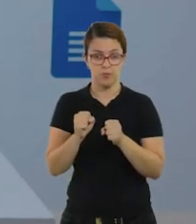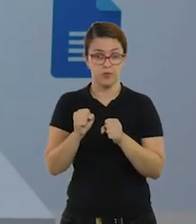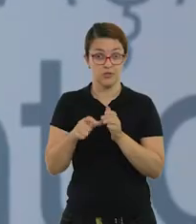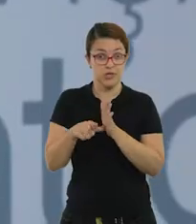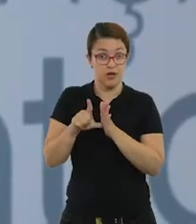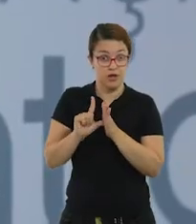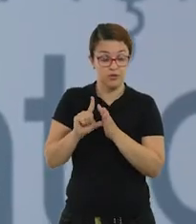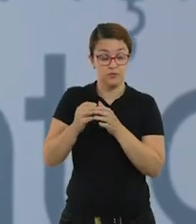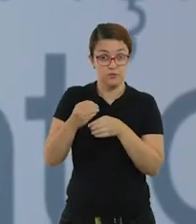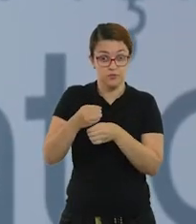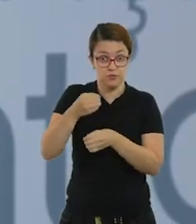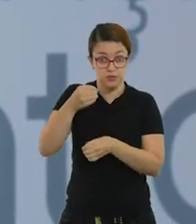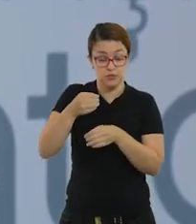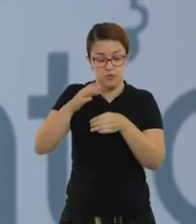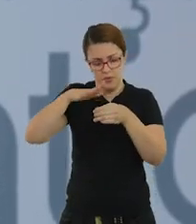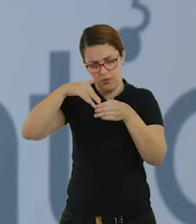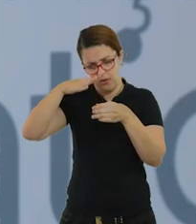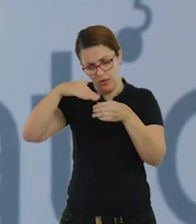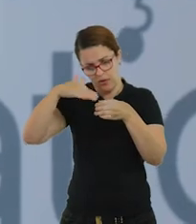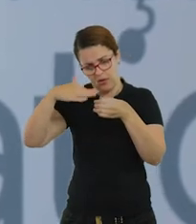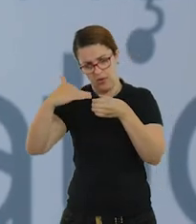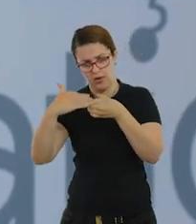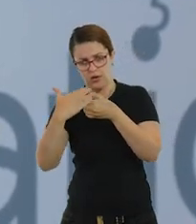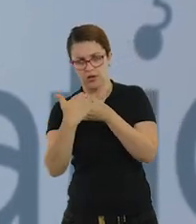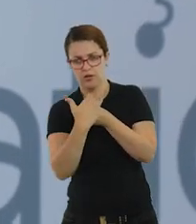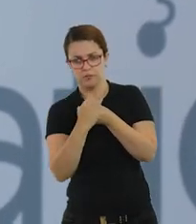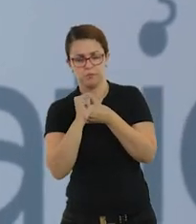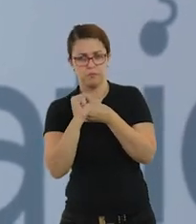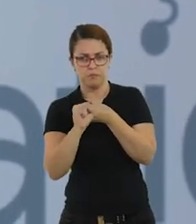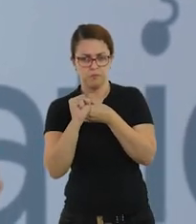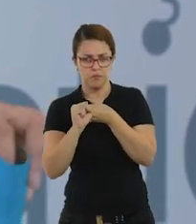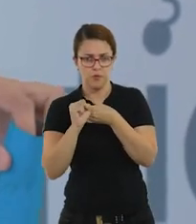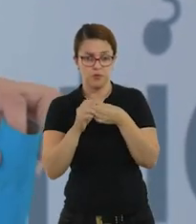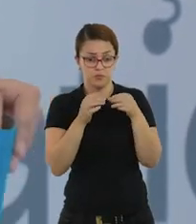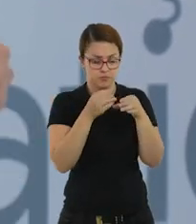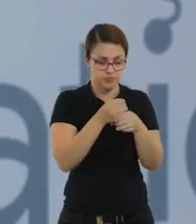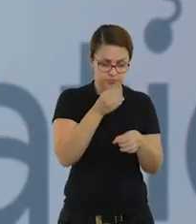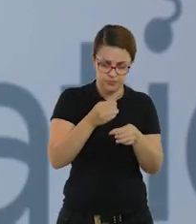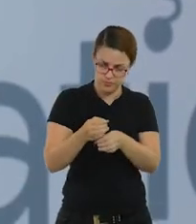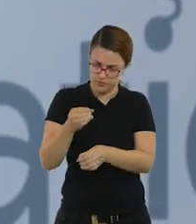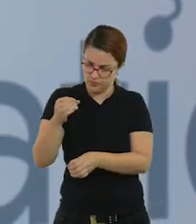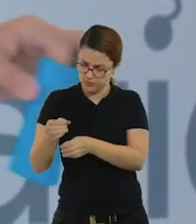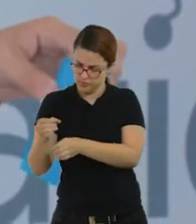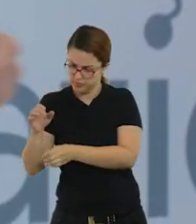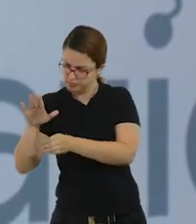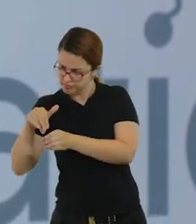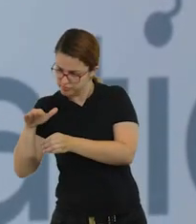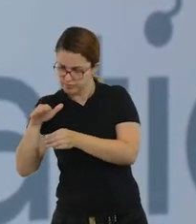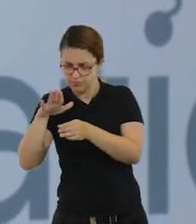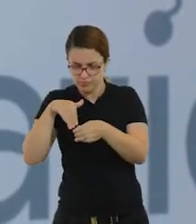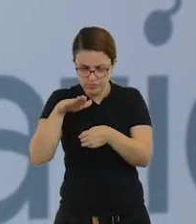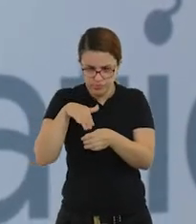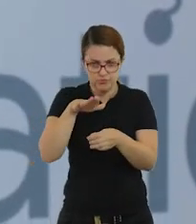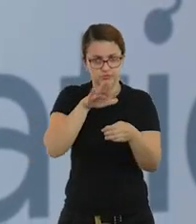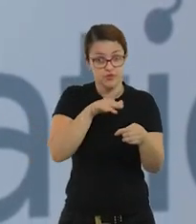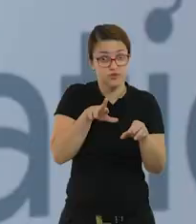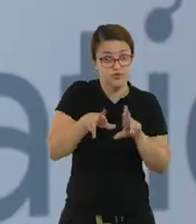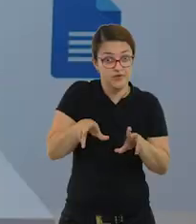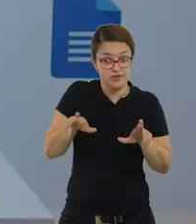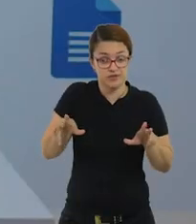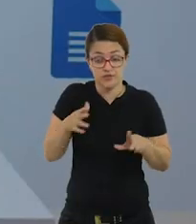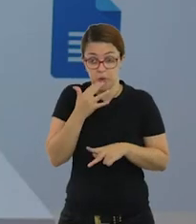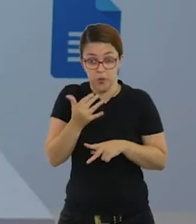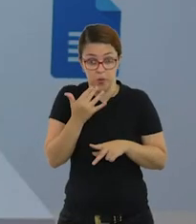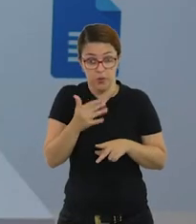pintar o rolinho antes. Você pinta todo o seu rolinho. Se você quiser pintar 4 rolinhos, quando você cortar, você vai pegando as